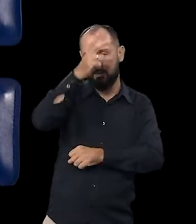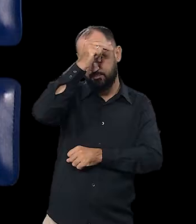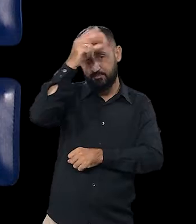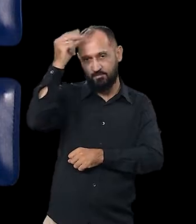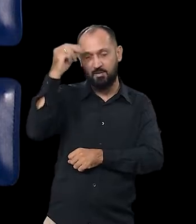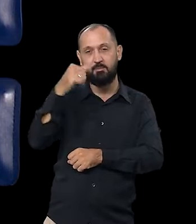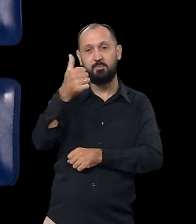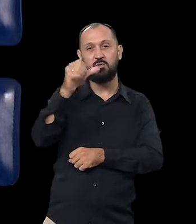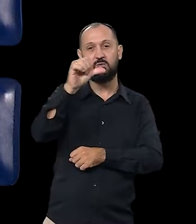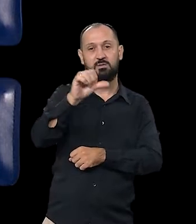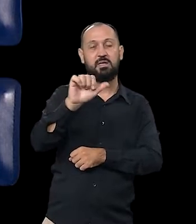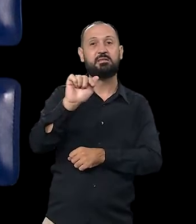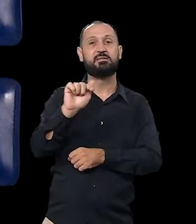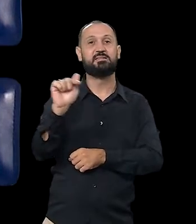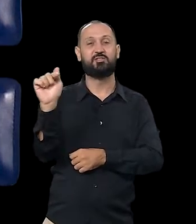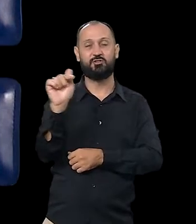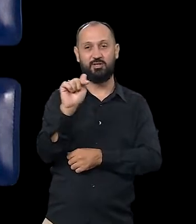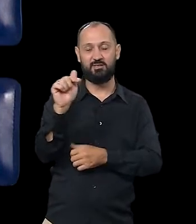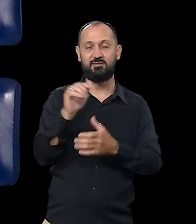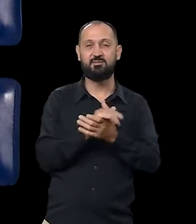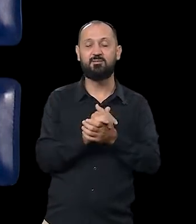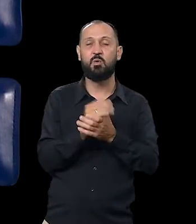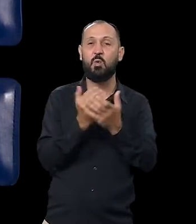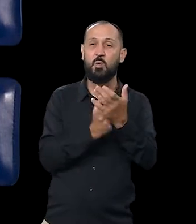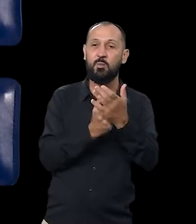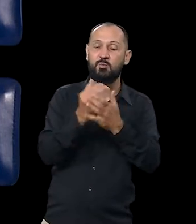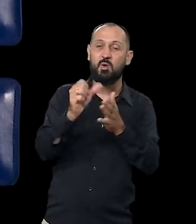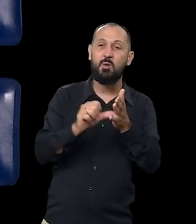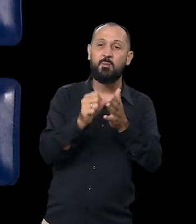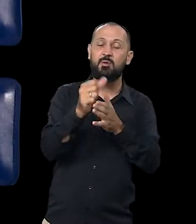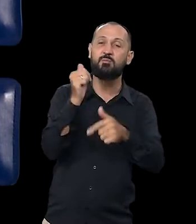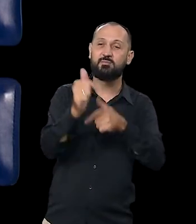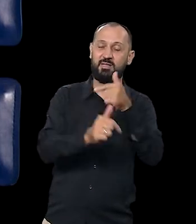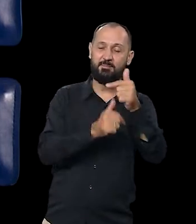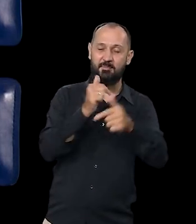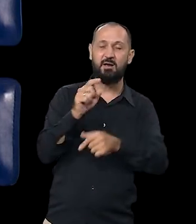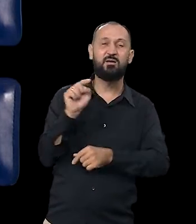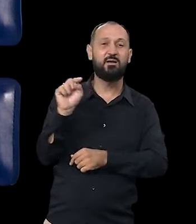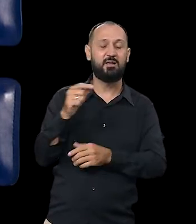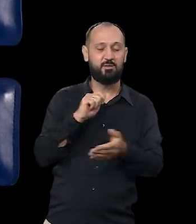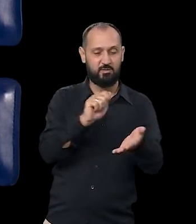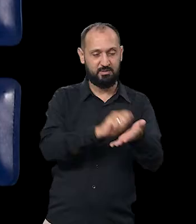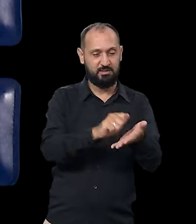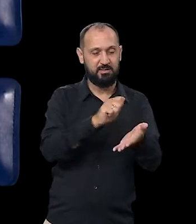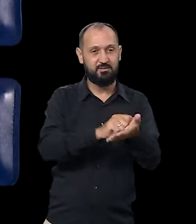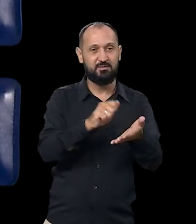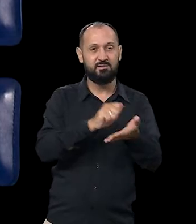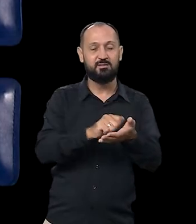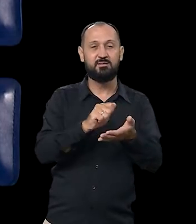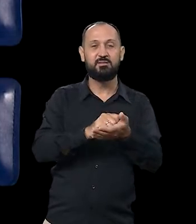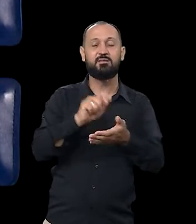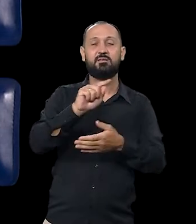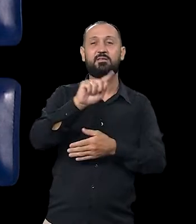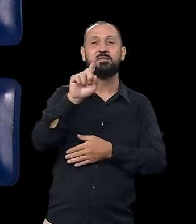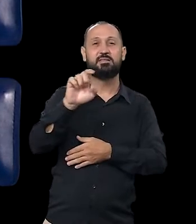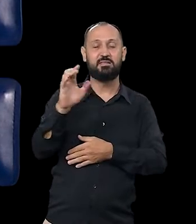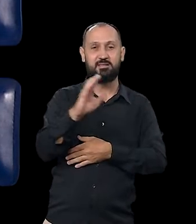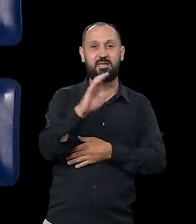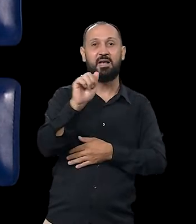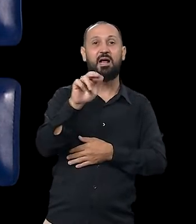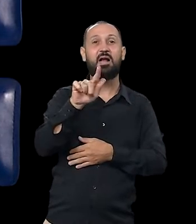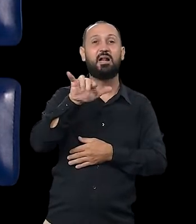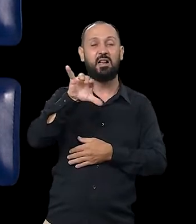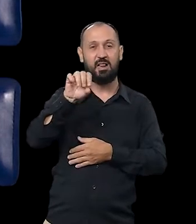seria prefeito. Era o ano de 1977, quando iniciou a primeira gestão em Angélica, e eu escrevi Zé Carlinhos, assim